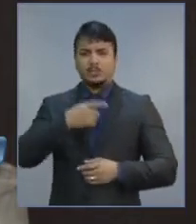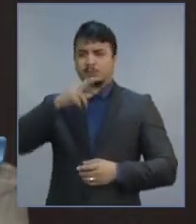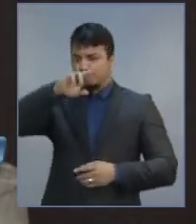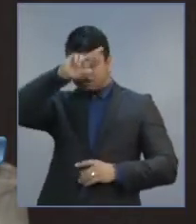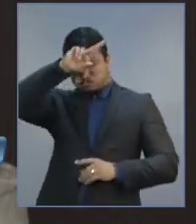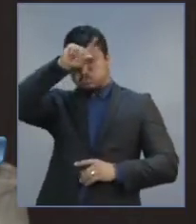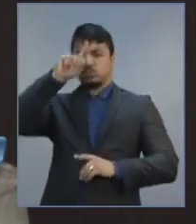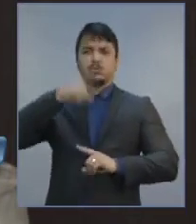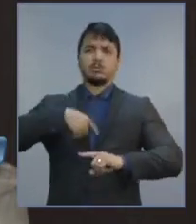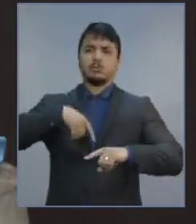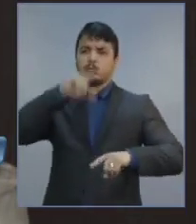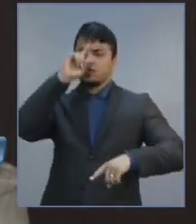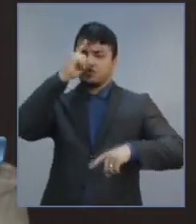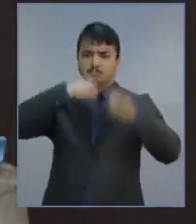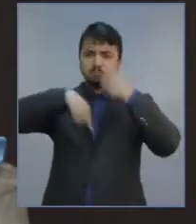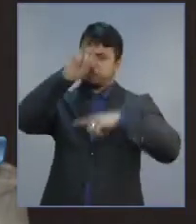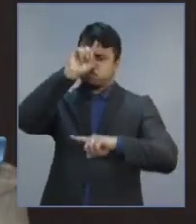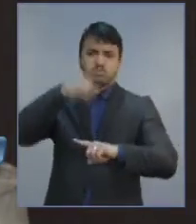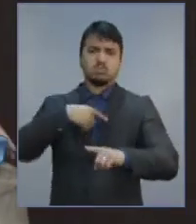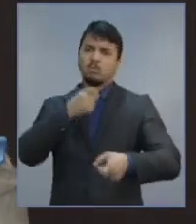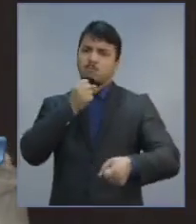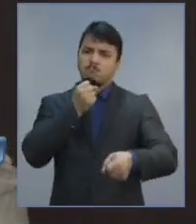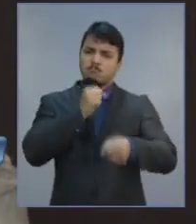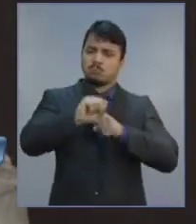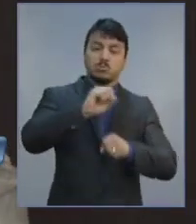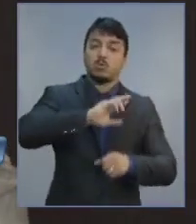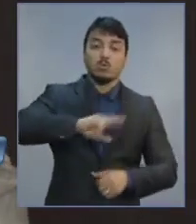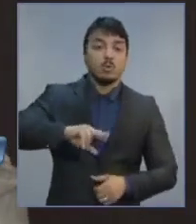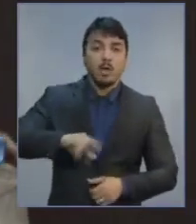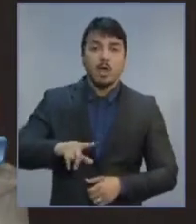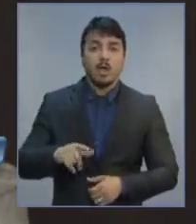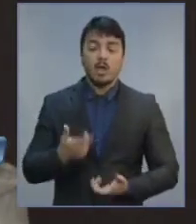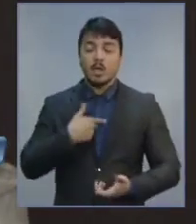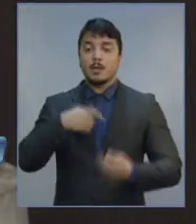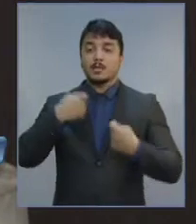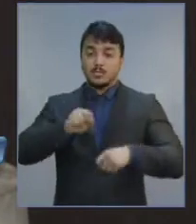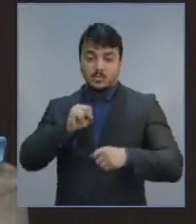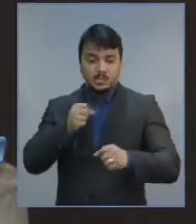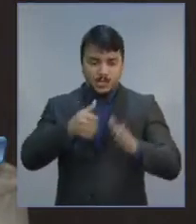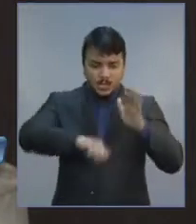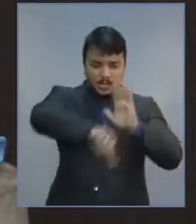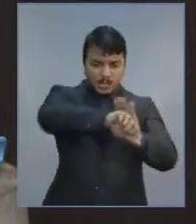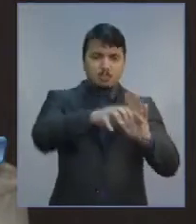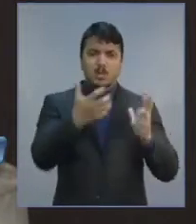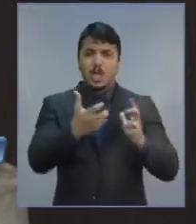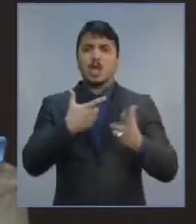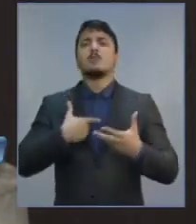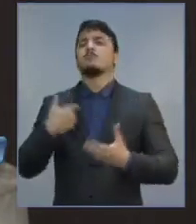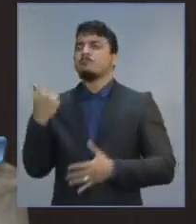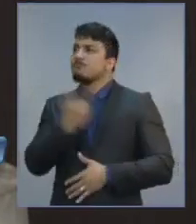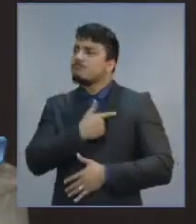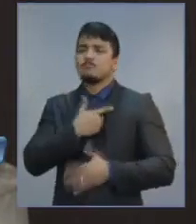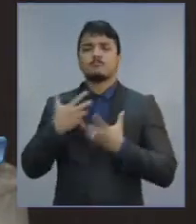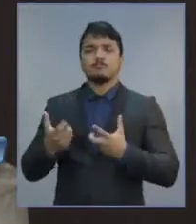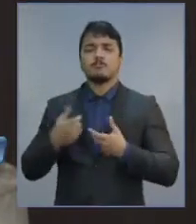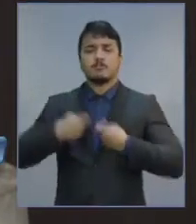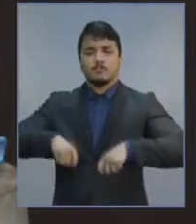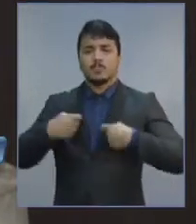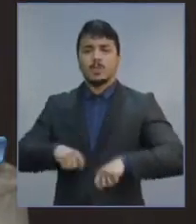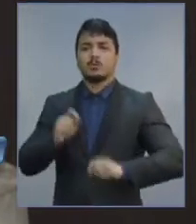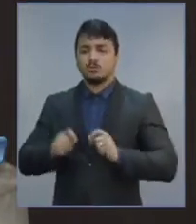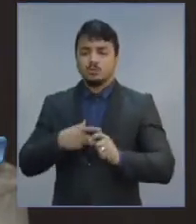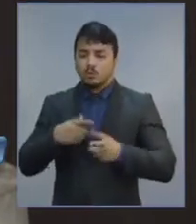bárbaros. Se nós queremos enfrentar o crime, nós queremos. Se nós queremos enfrentar a conflitualidade social, é necessário